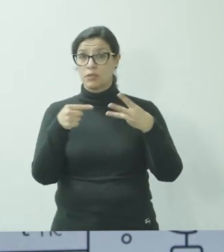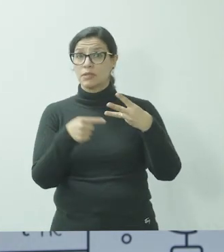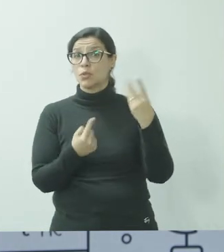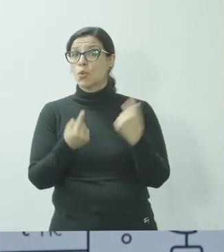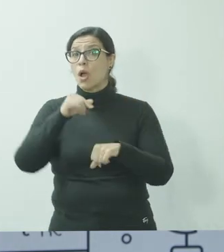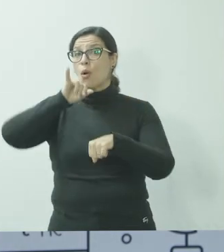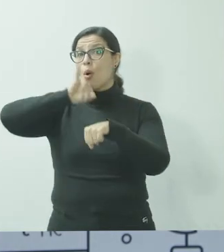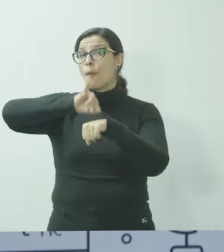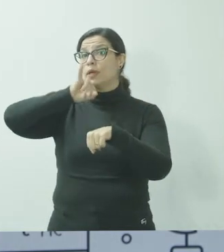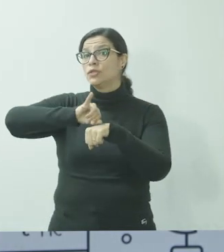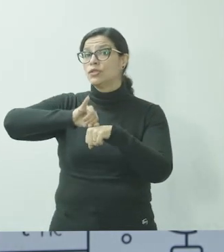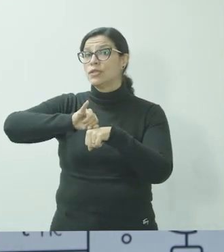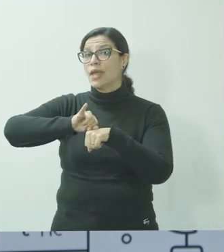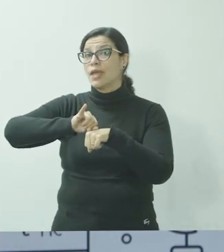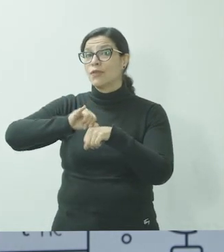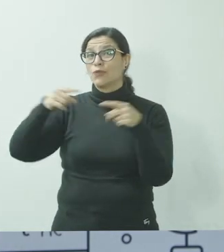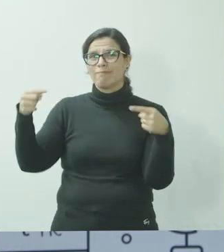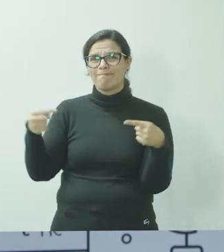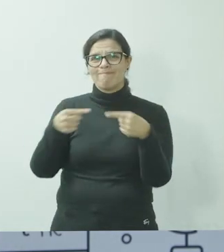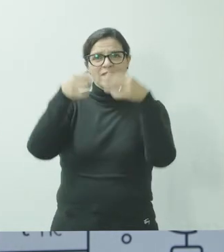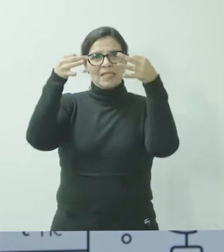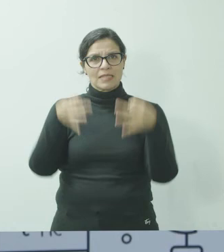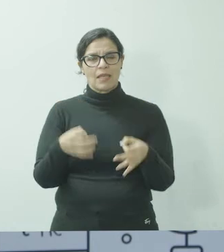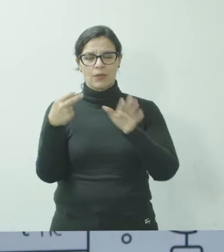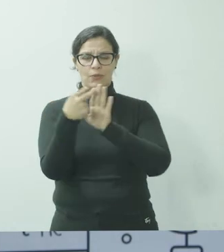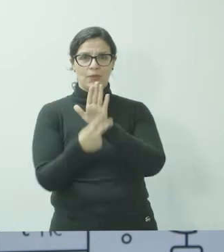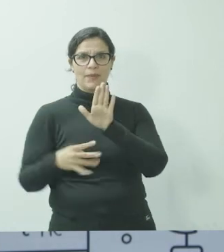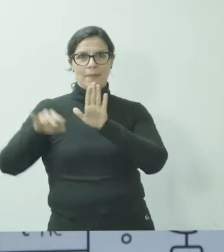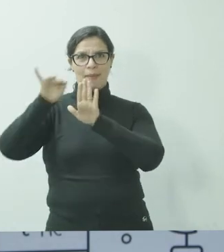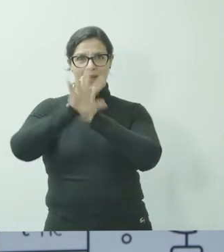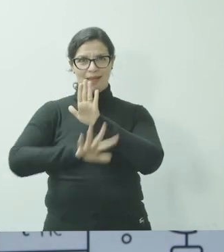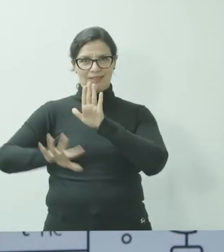objetos se refere a essa imagem